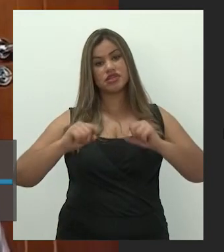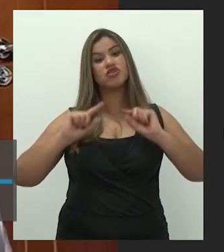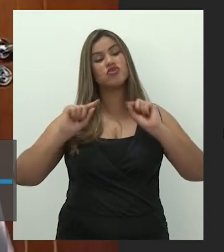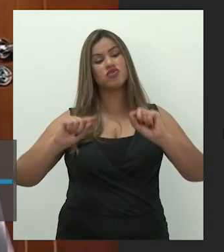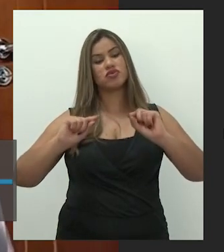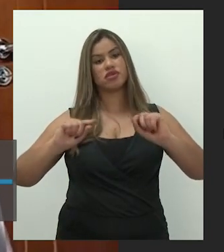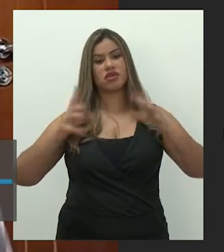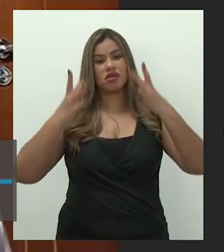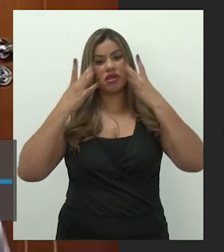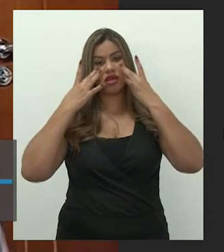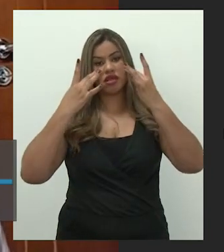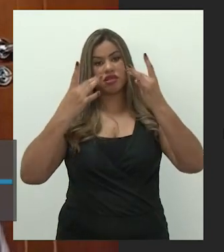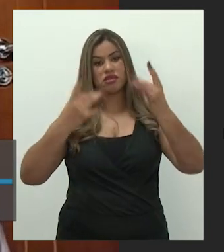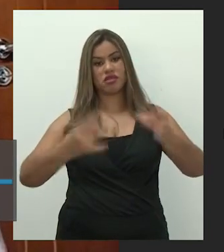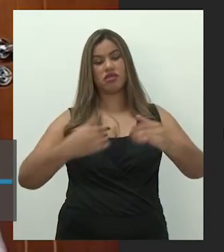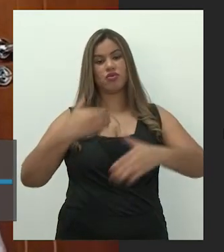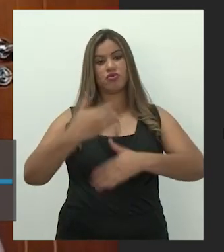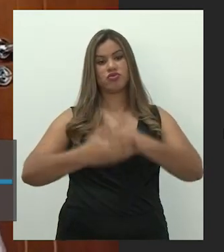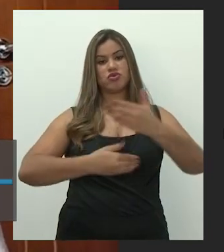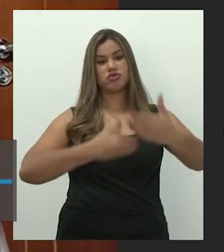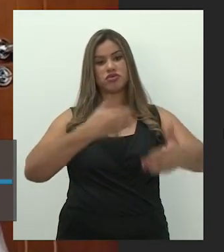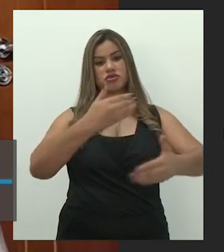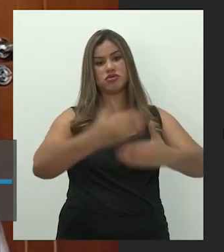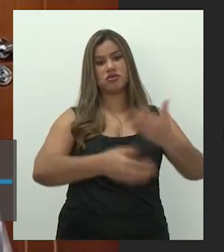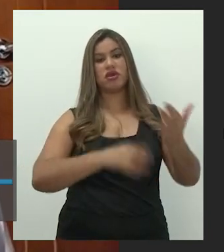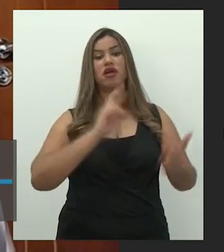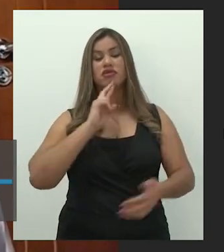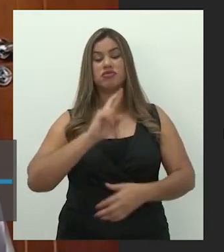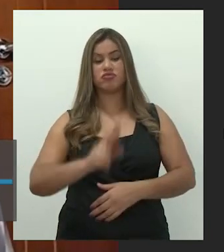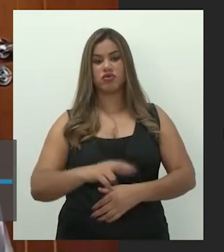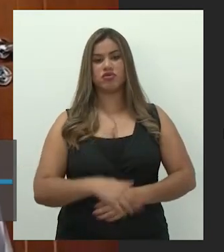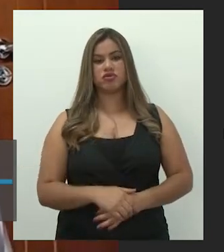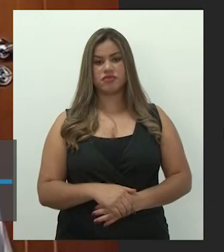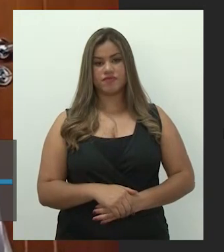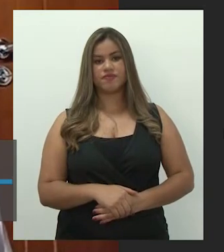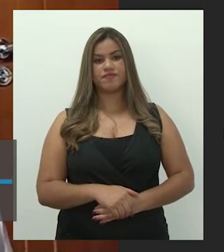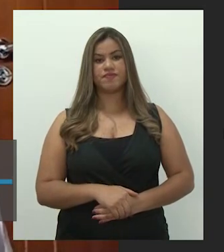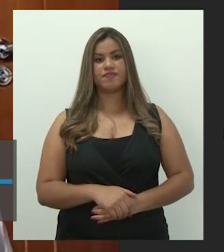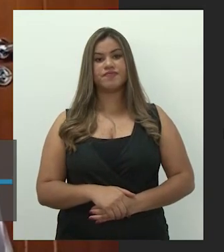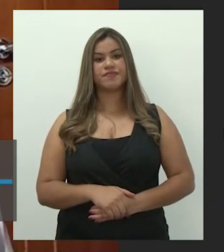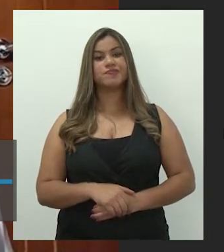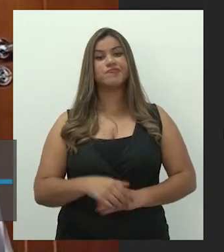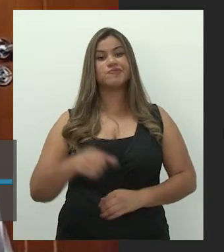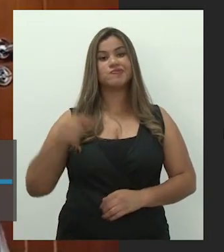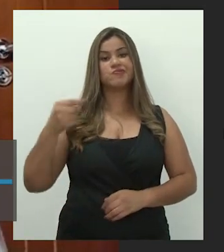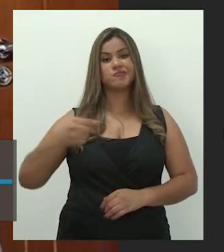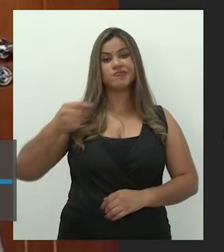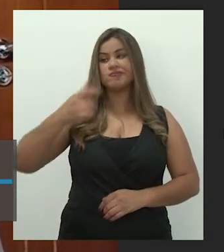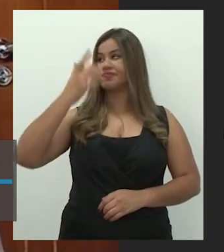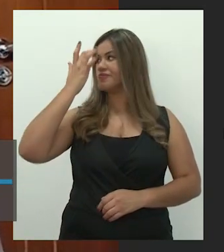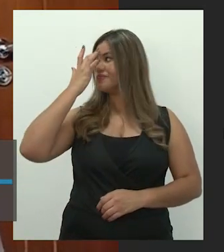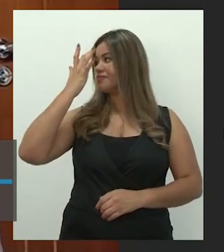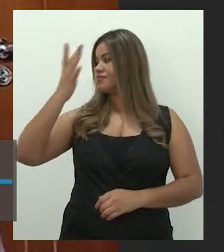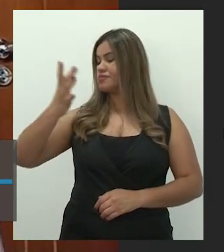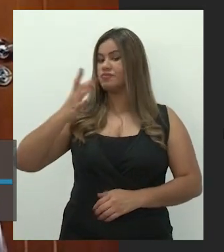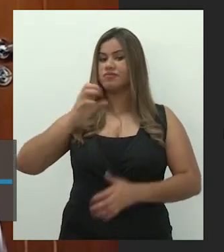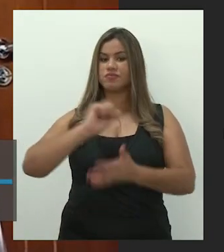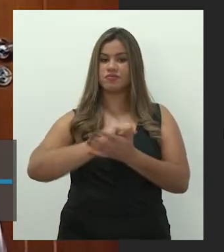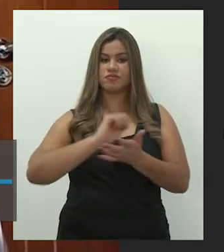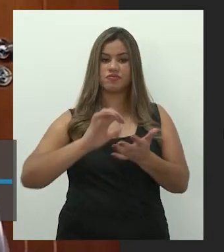atentar aos processos de desenvolvimento da resolução. Uma boa opção é o trabalho com atividades que